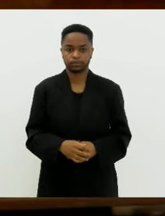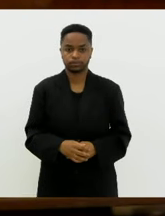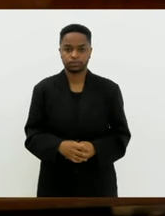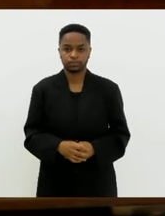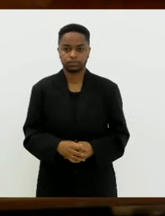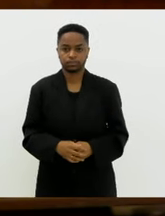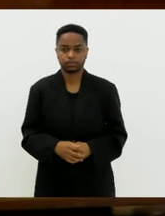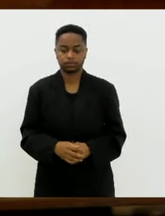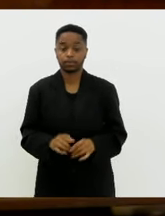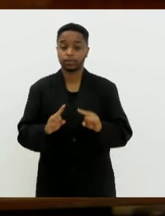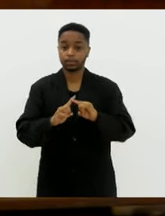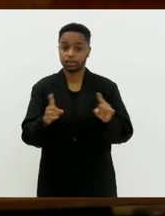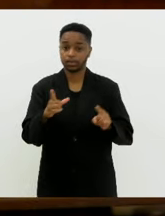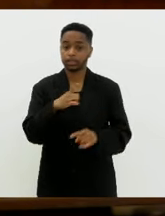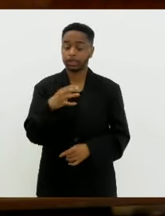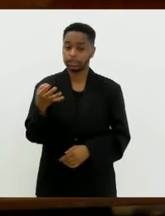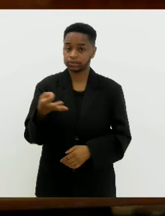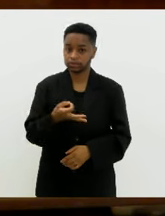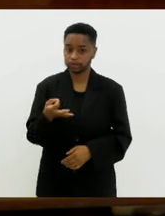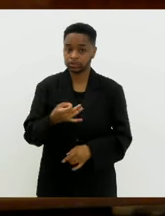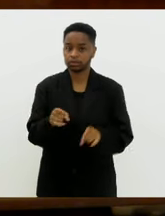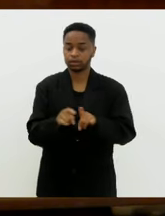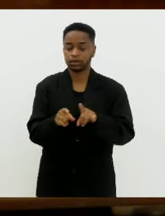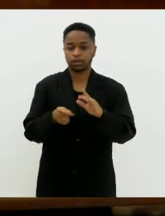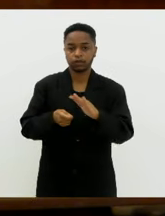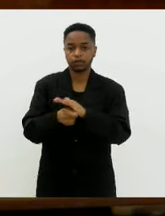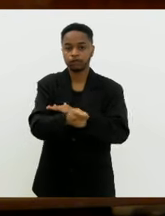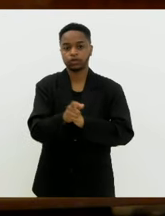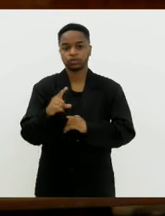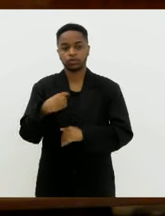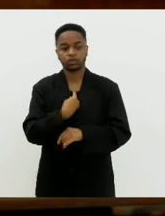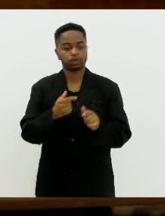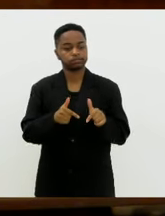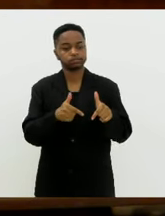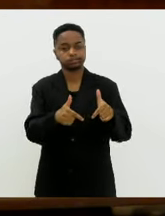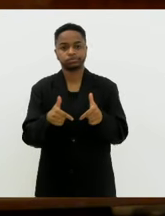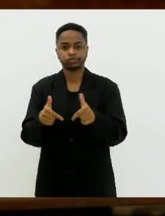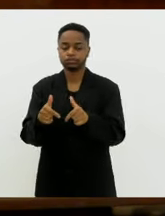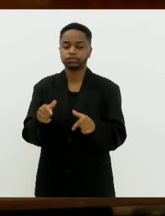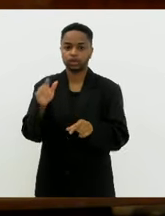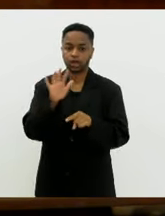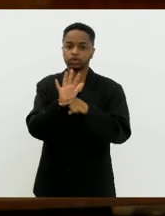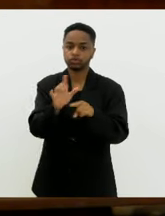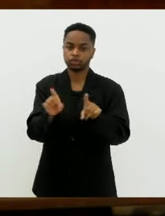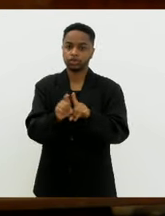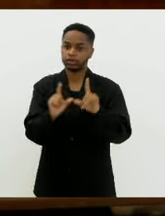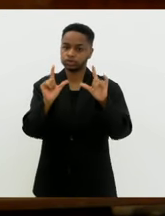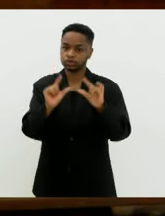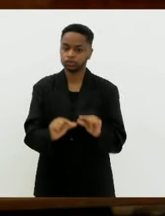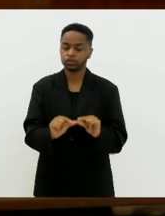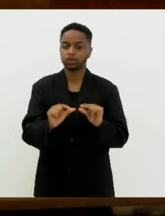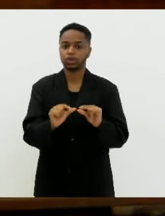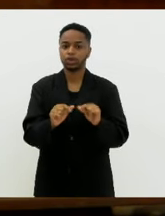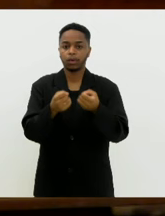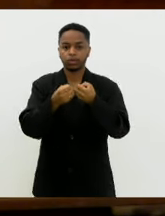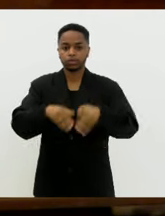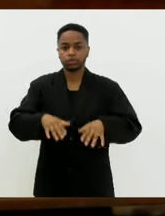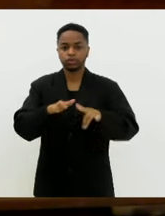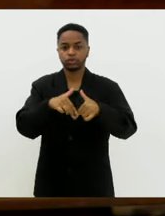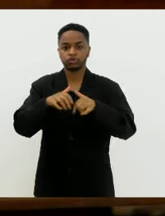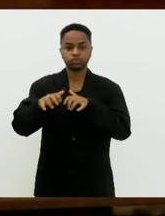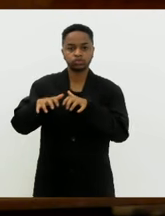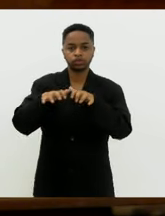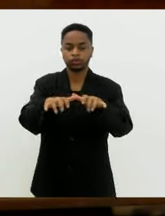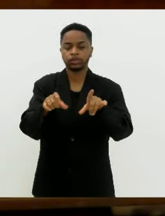Mas tenho a certeza de que os investimentos feitos pelo Estado ajudaram a diminuir os impactos das chuvas e evitar uma tragédia